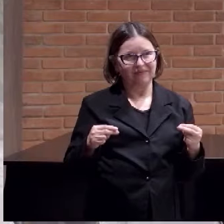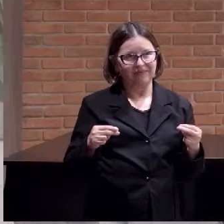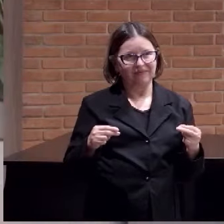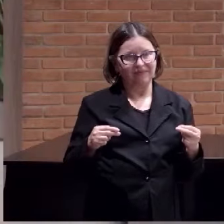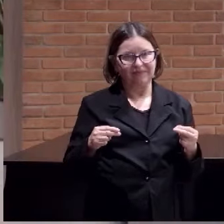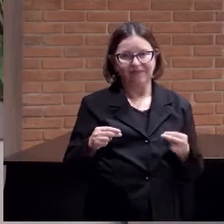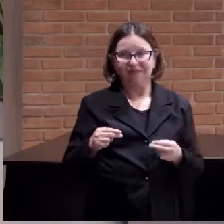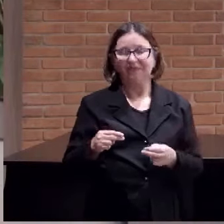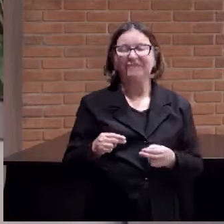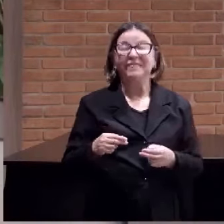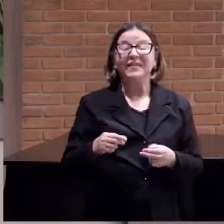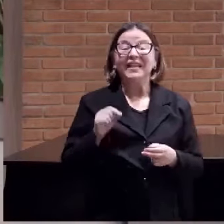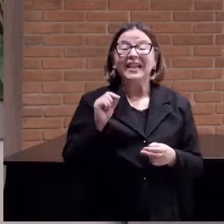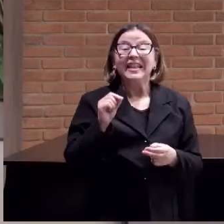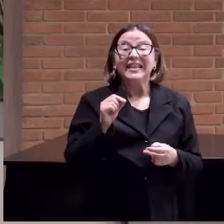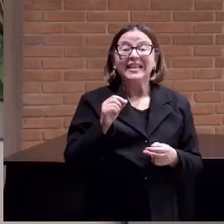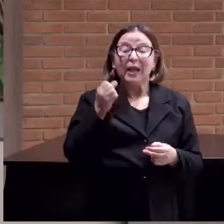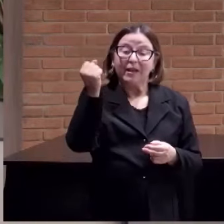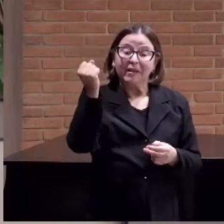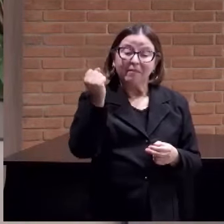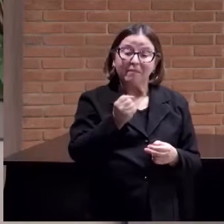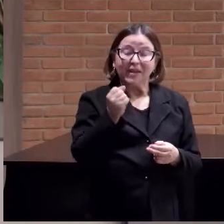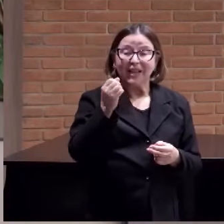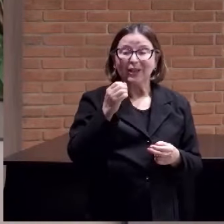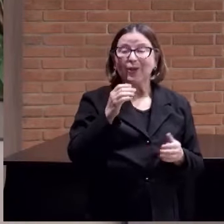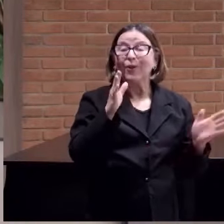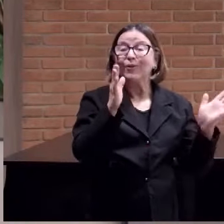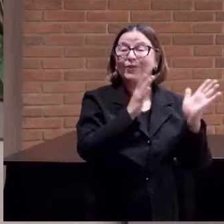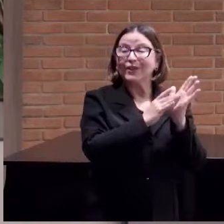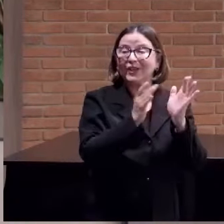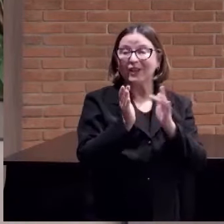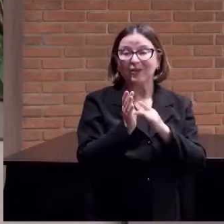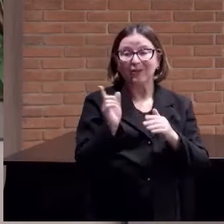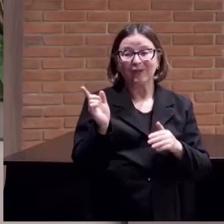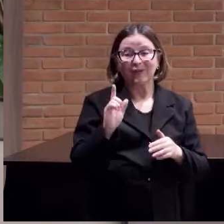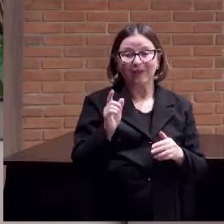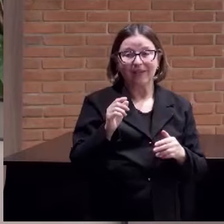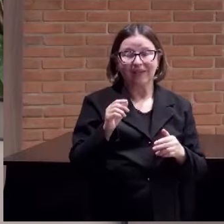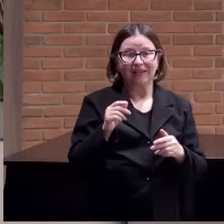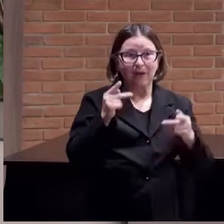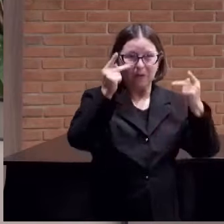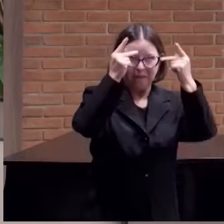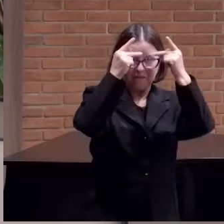matou Jesus não foi Pilatos,